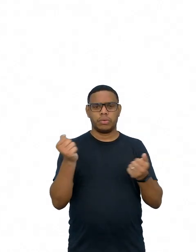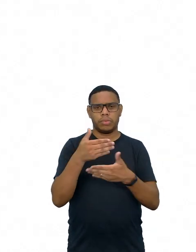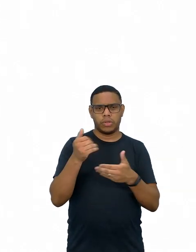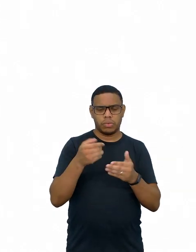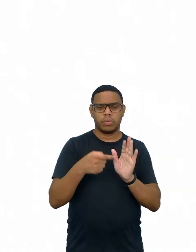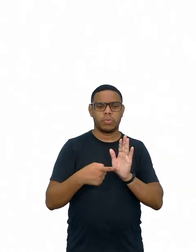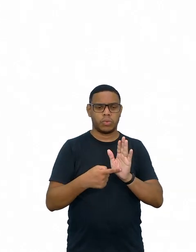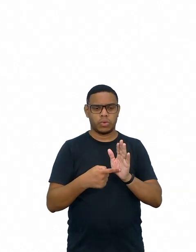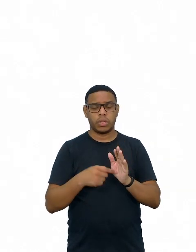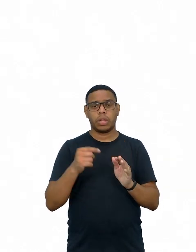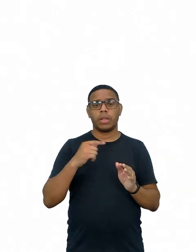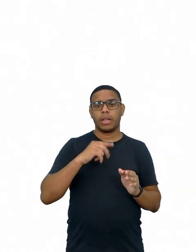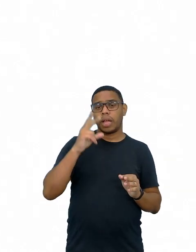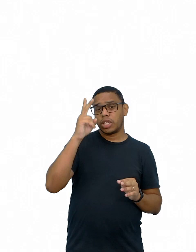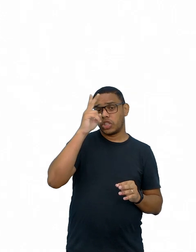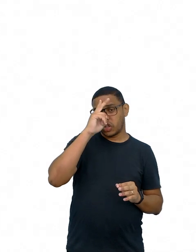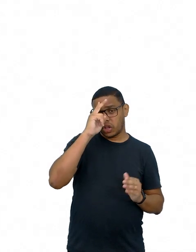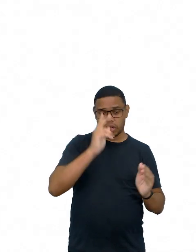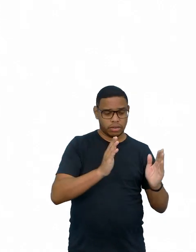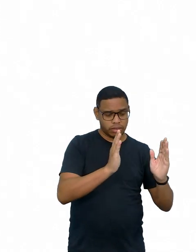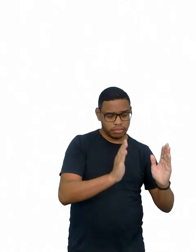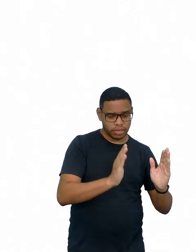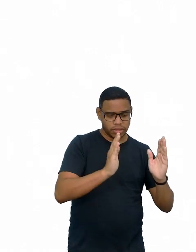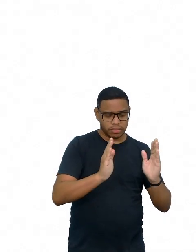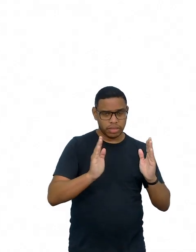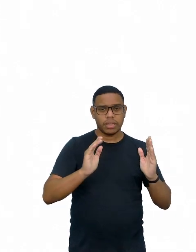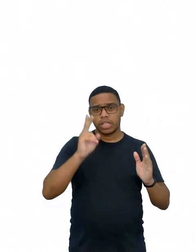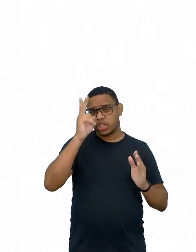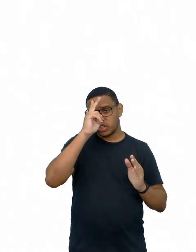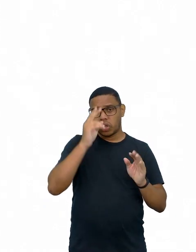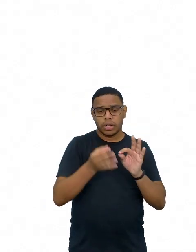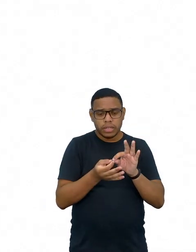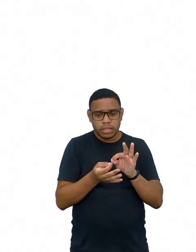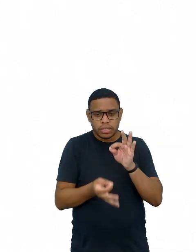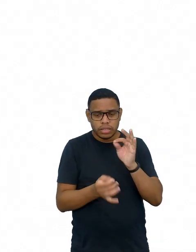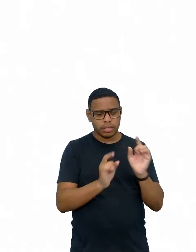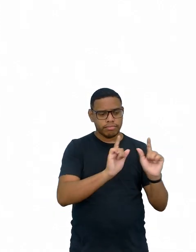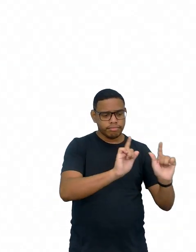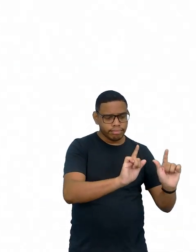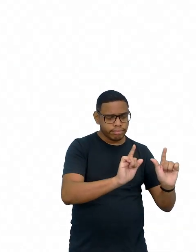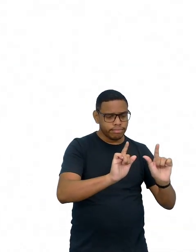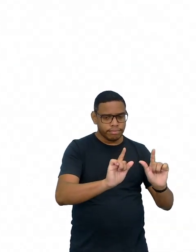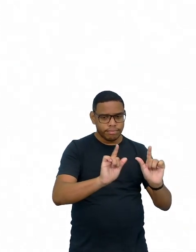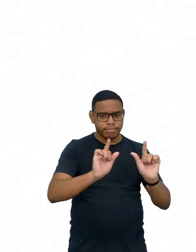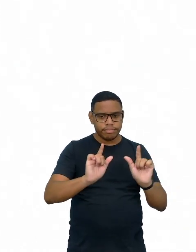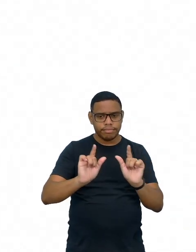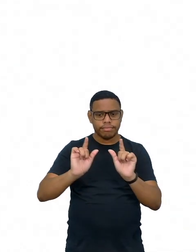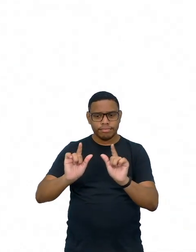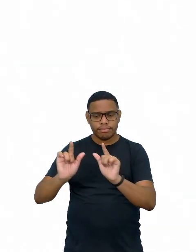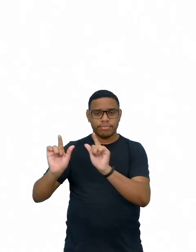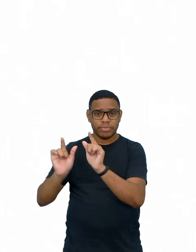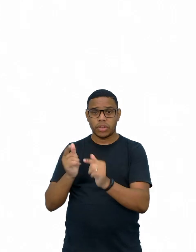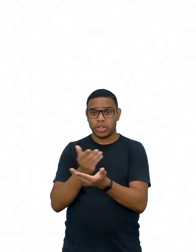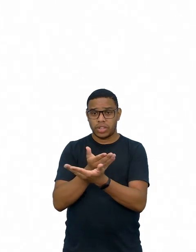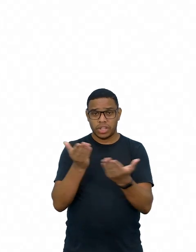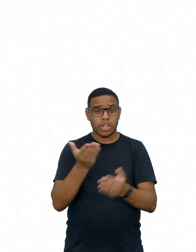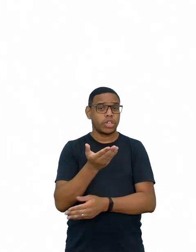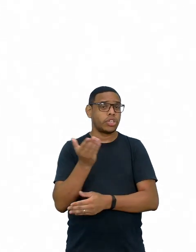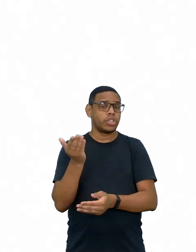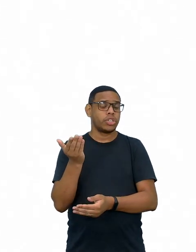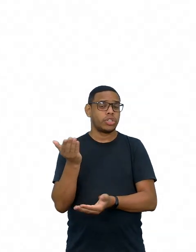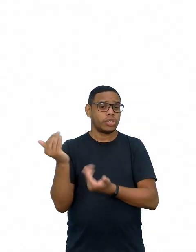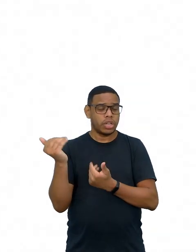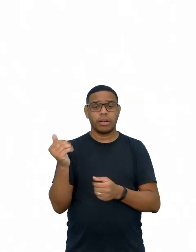Storyboard, que são aqueles quadrinhos, é uma historinha curta feita em quadrinhos. A molecada está adorando fazer isso,